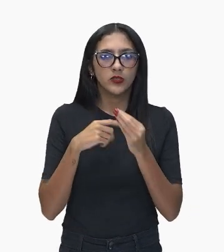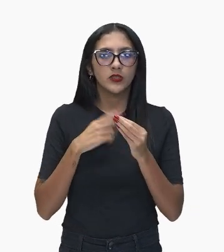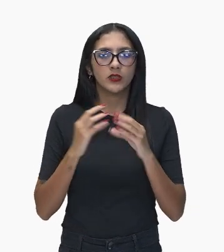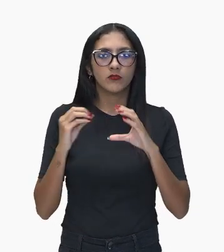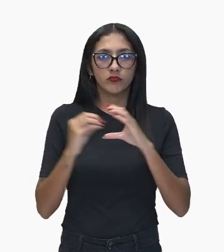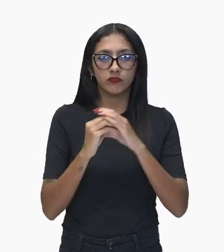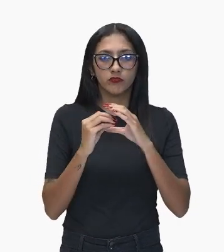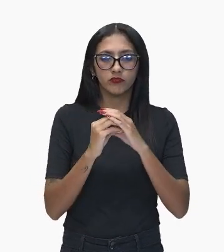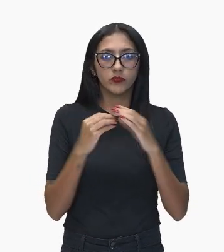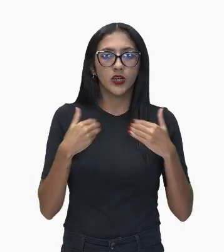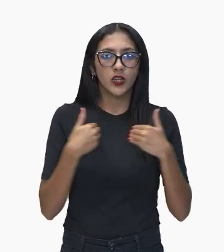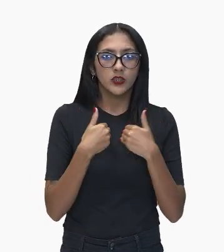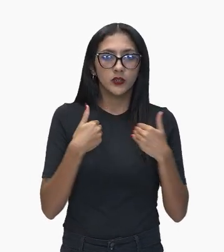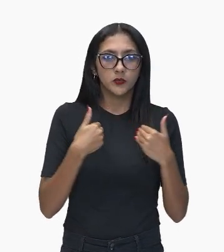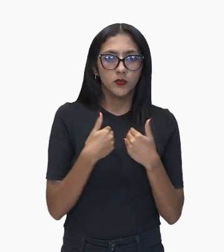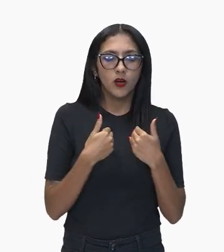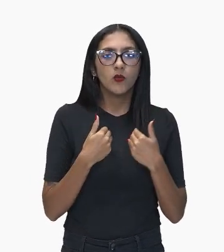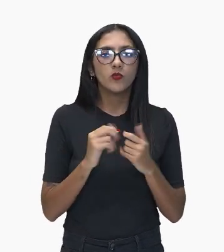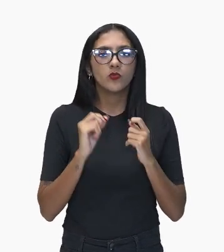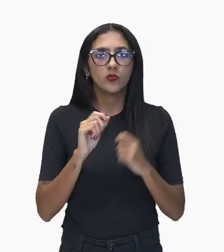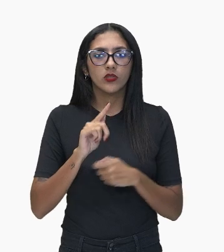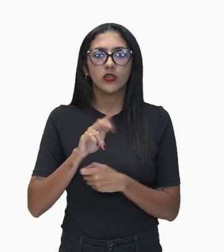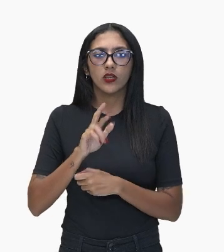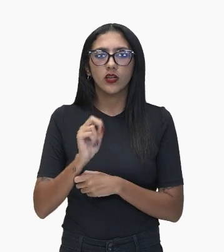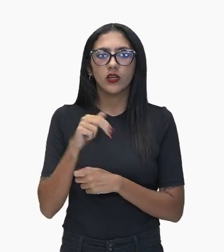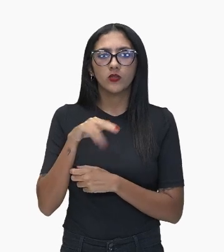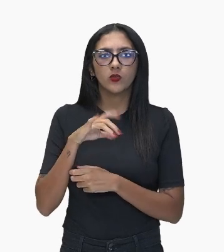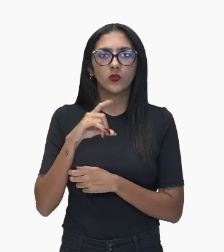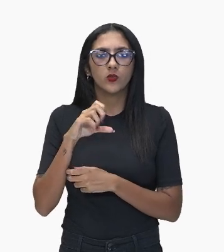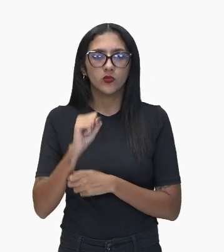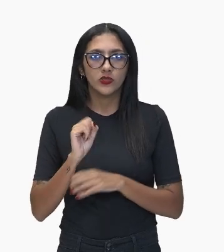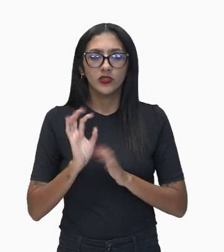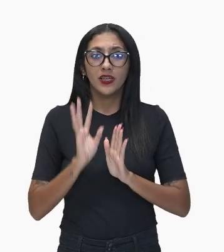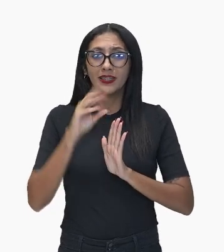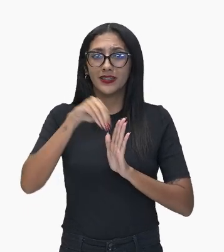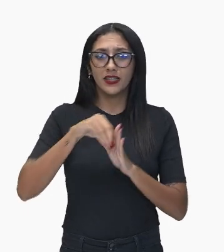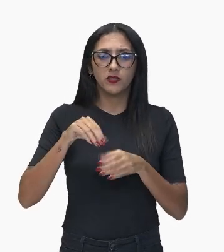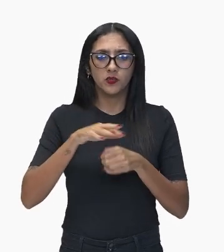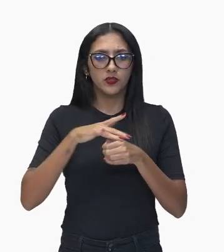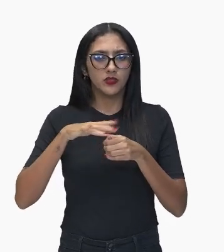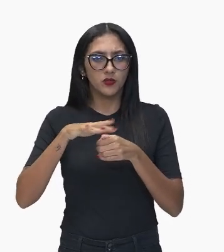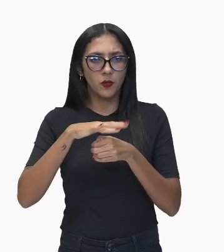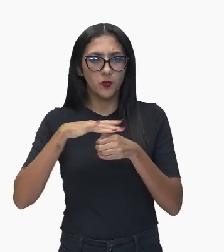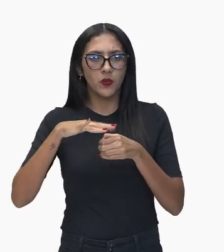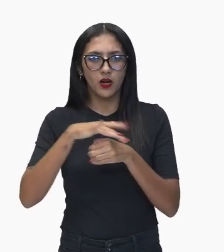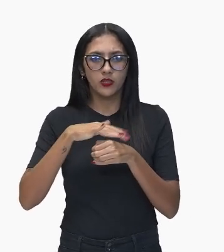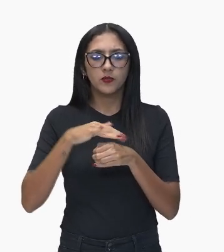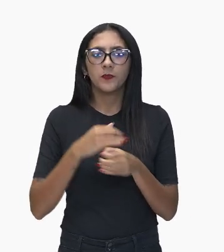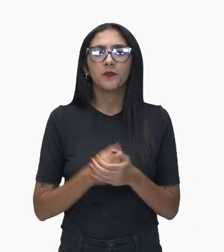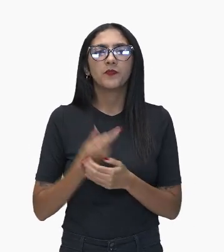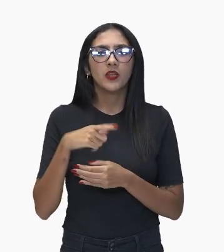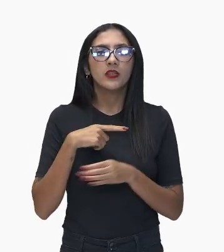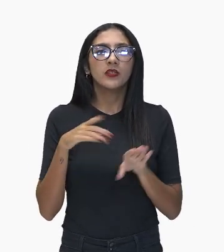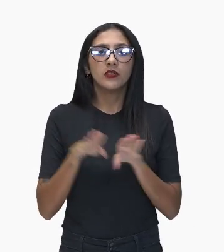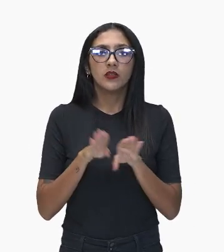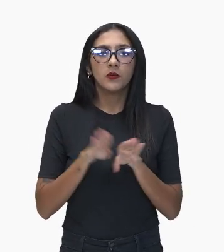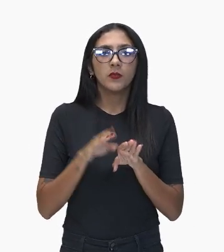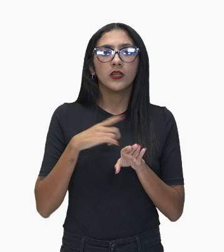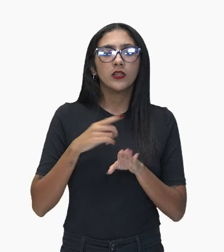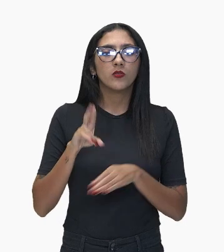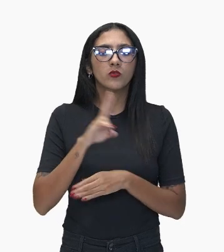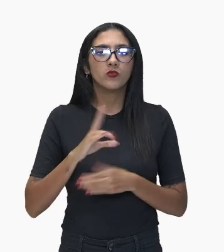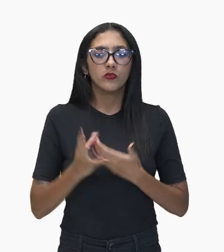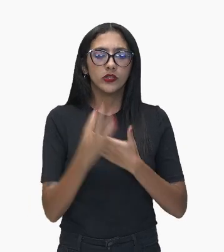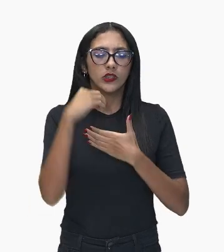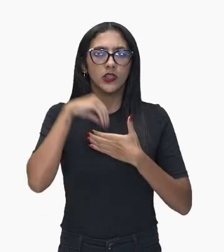animais na forma de grânulos no citoplasma, né? E ele também está presente em maior concentração no